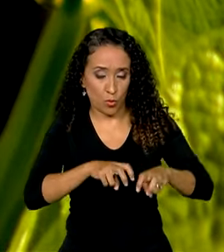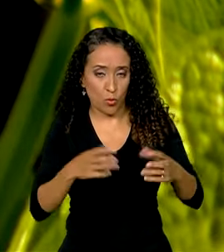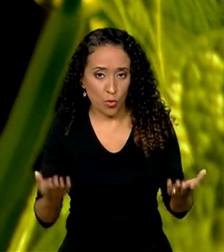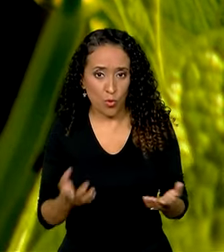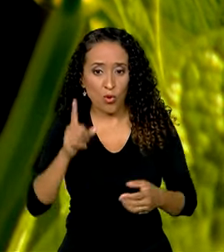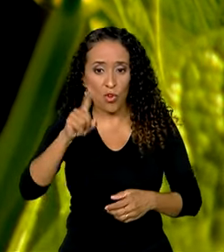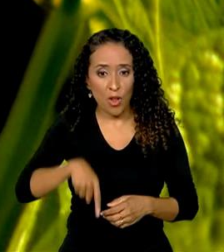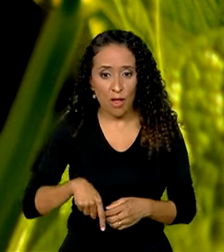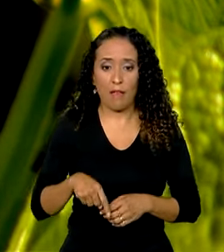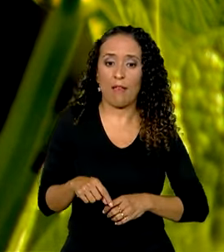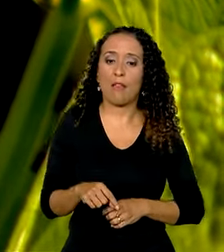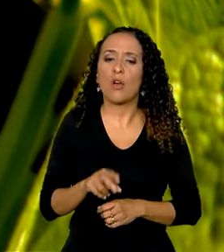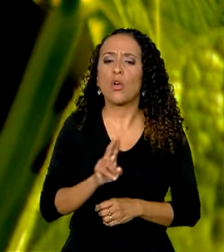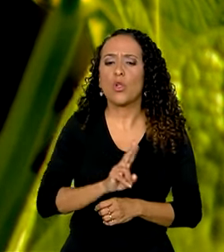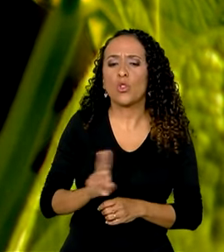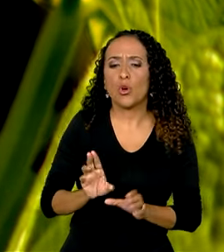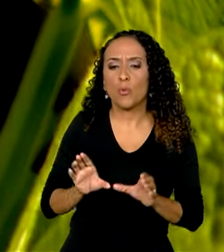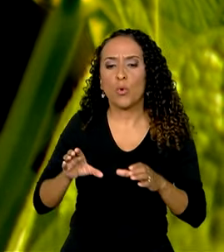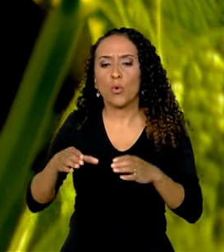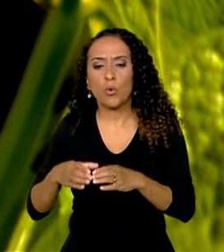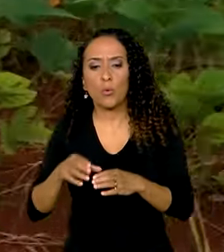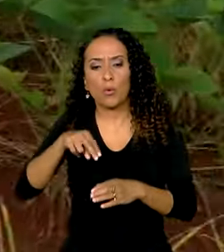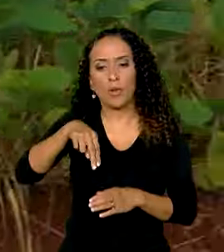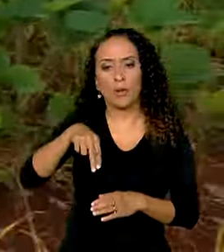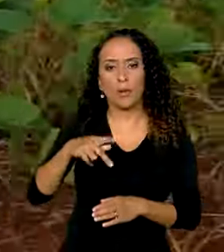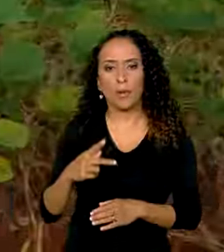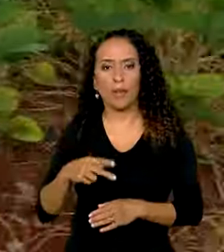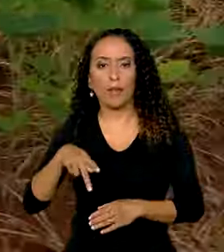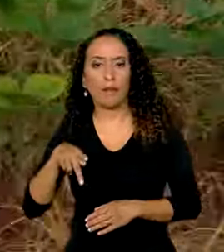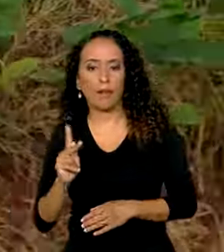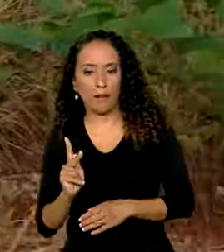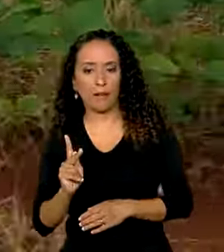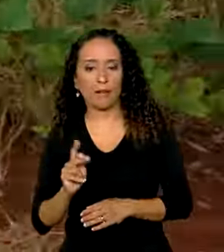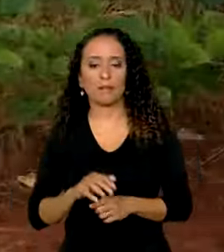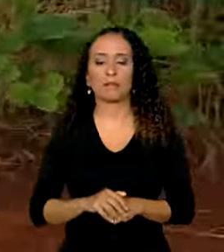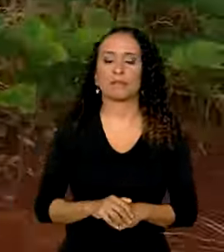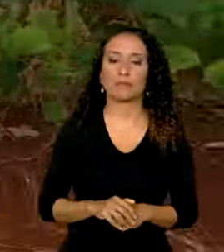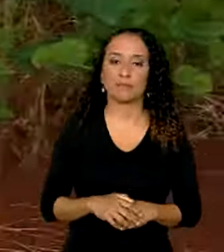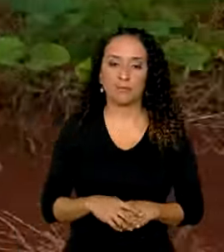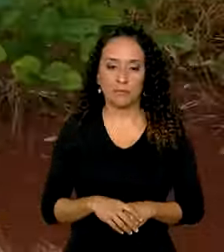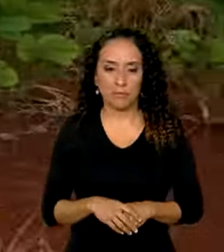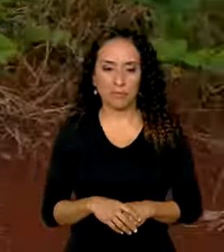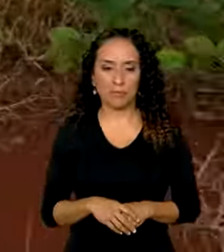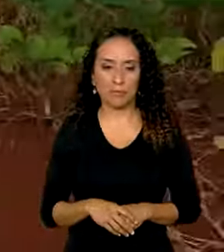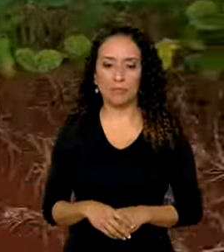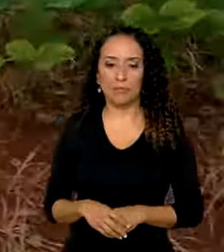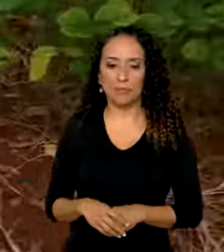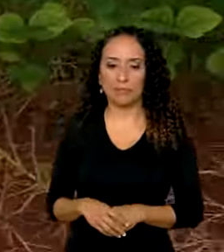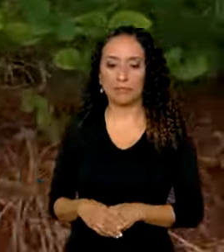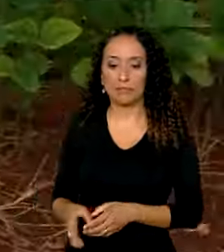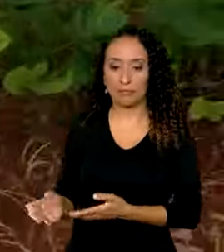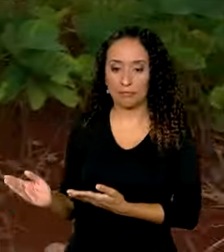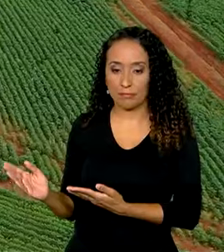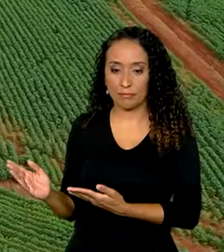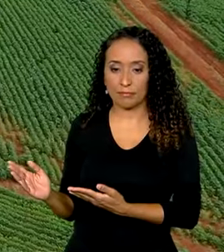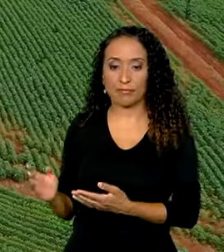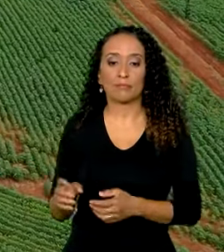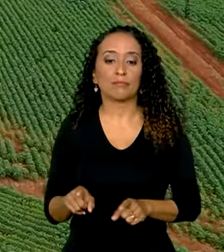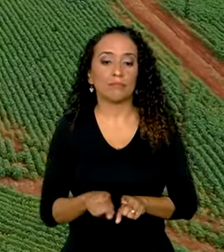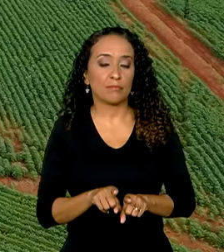os fertilizantes do chamado grupo NPK, ou nitrogenados fosfatados, e os que contêm